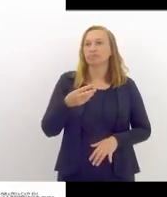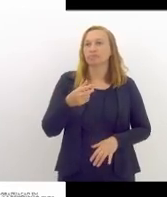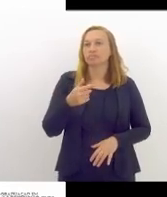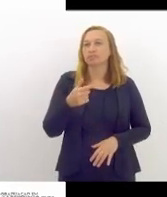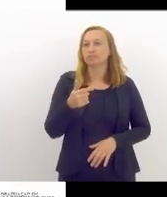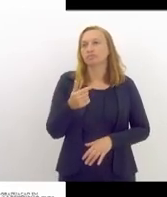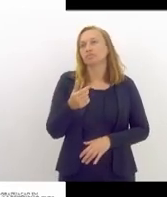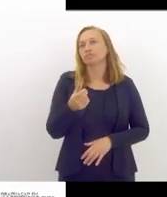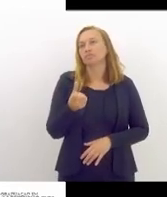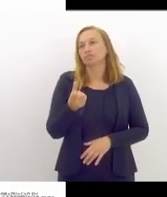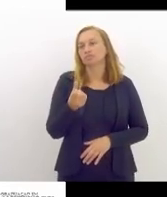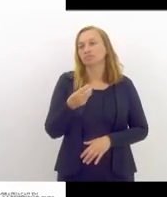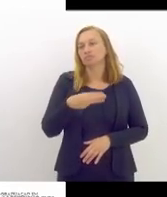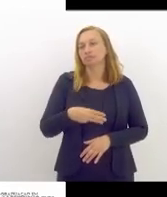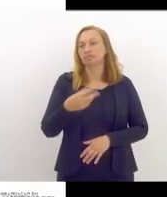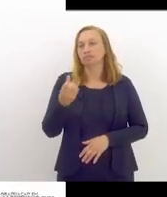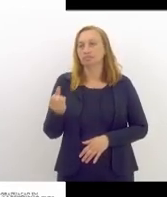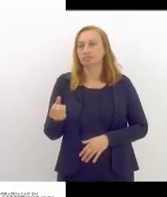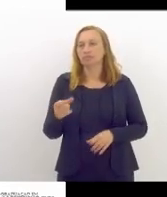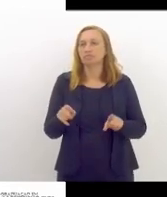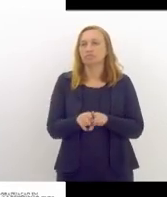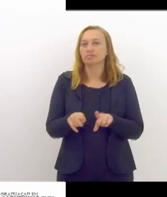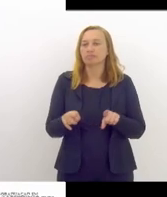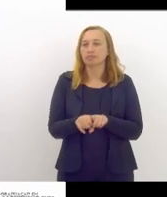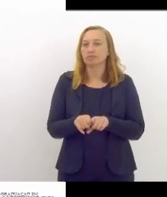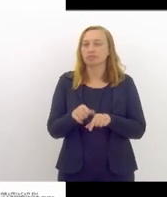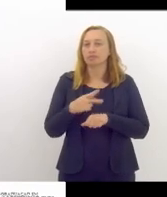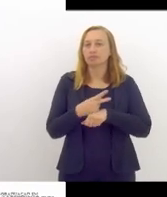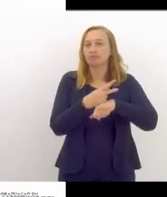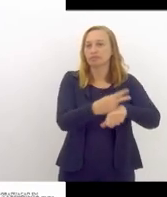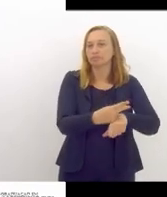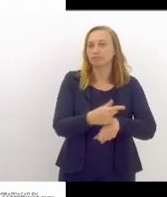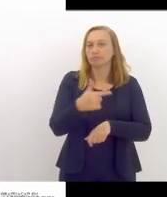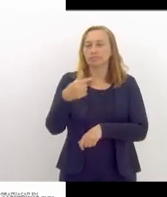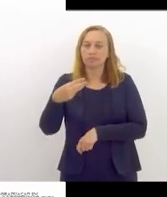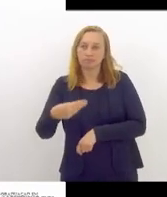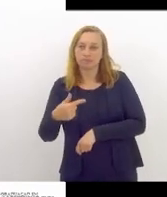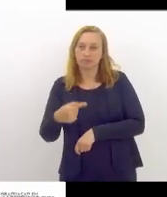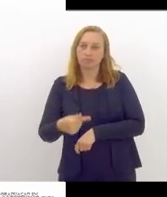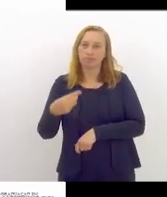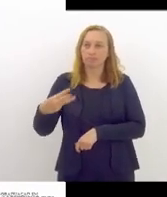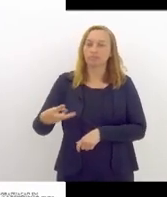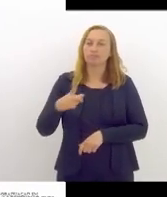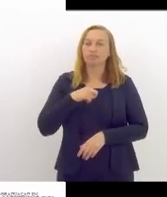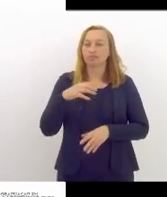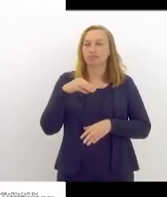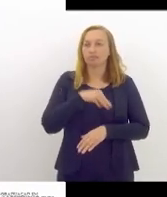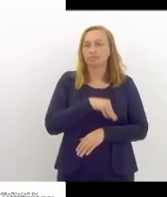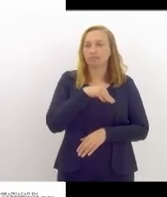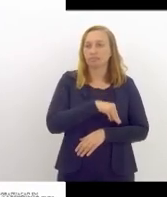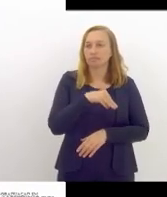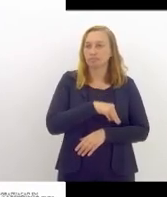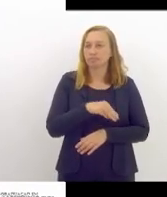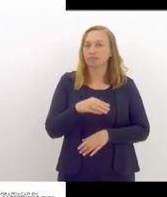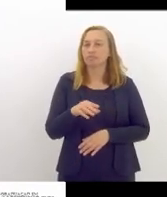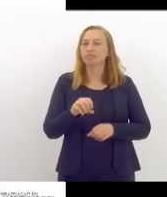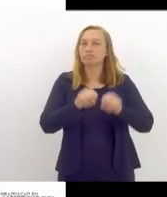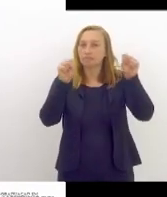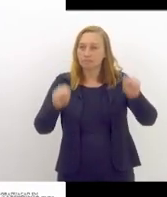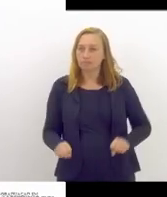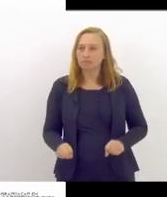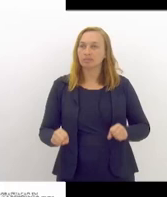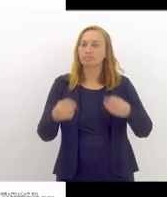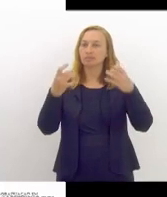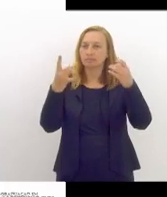é uma é uma matriz o nome já diz é uma matriz então tem matemática é um sistema de equações lineares que vai descrever